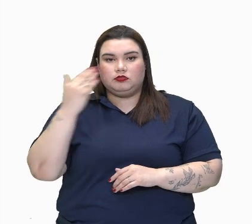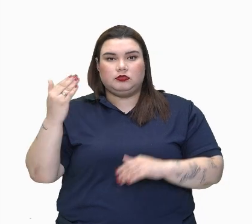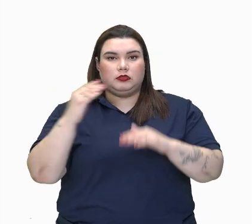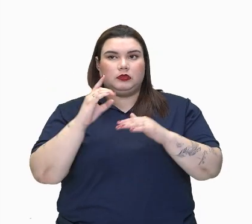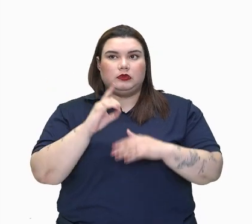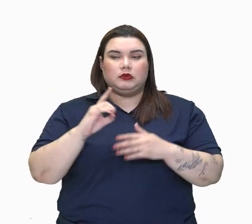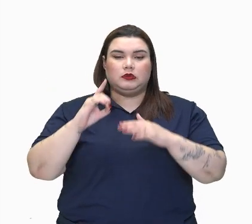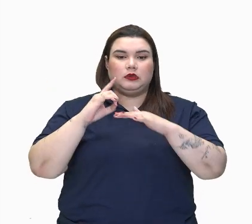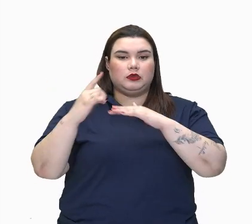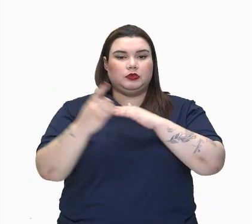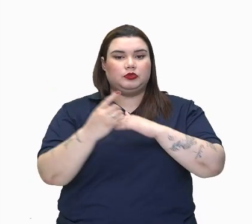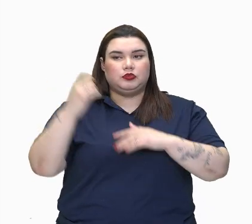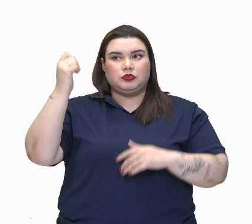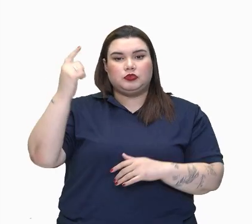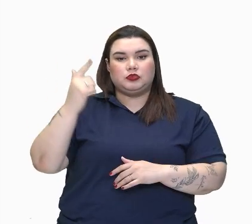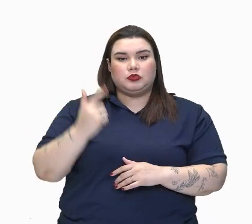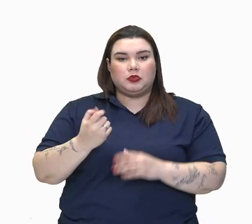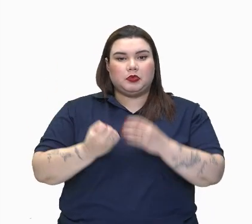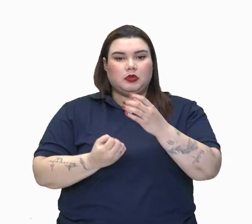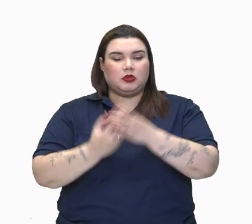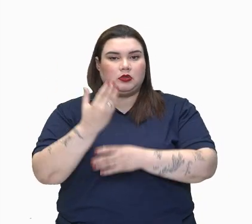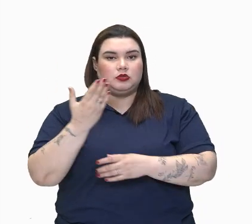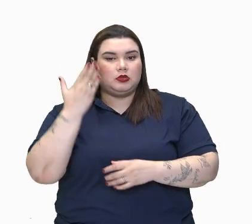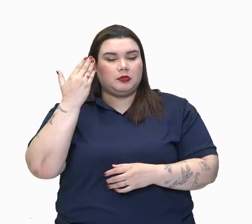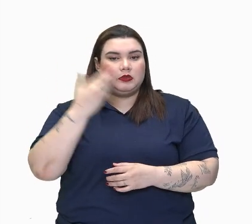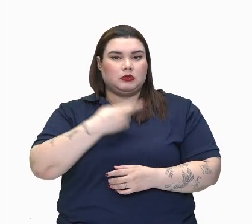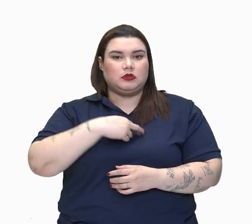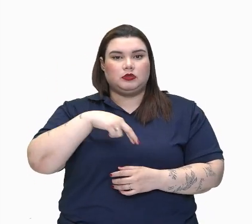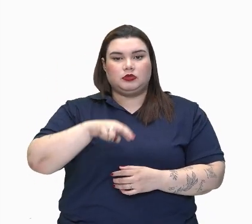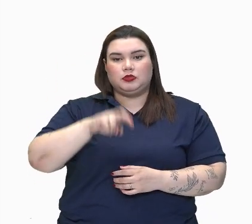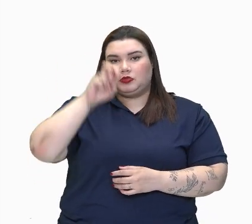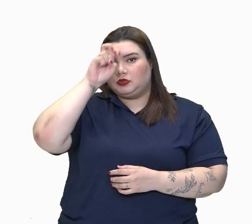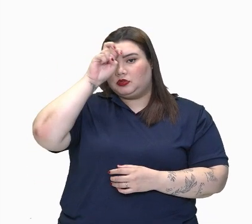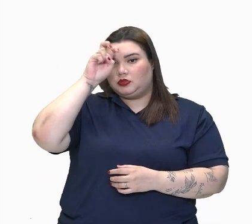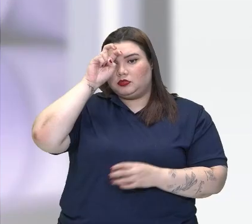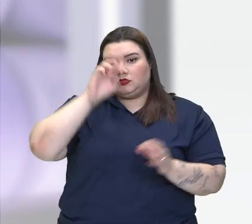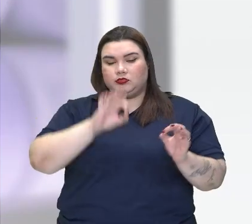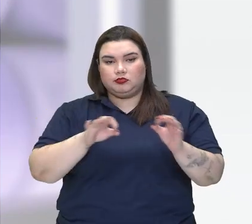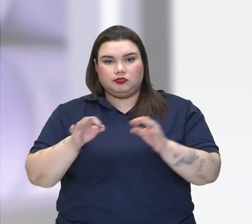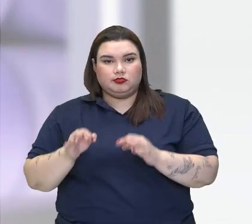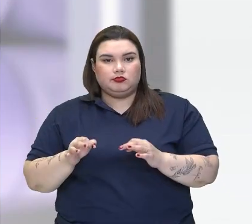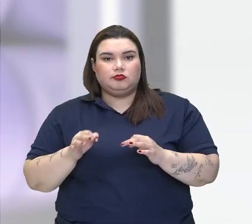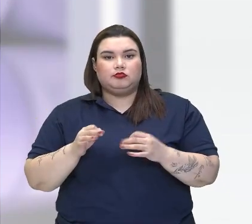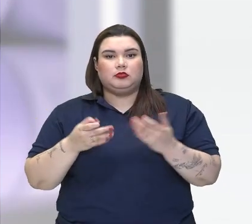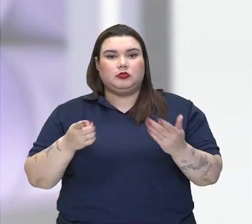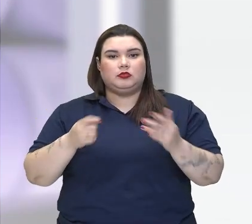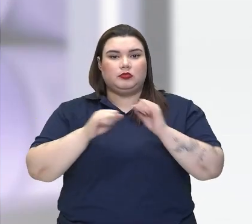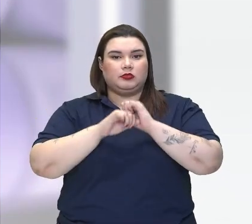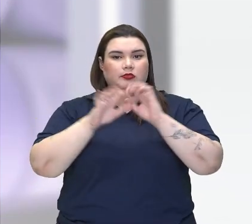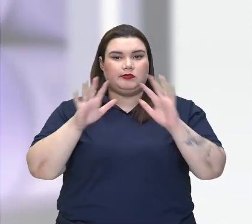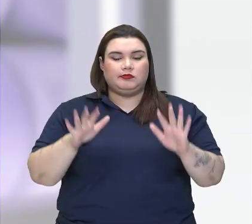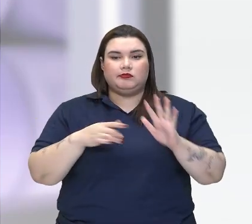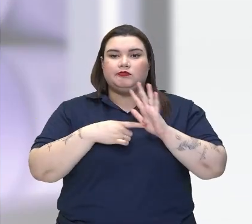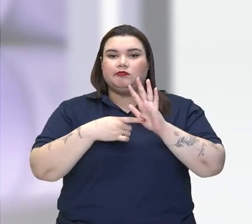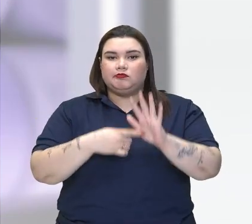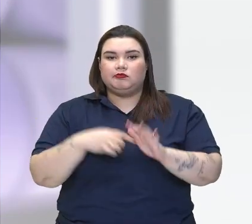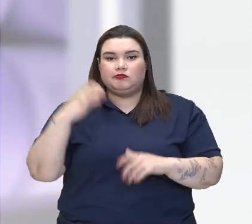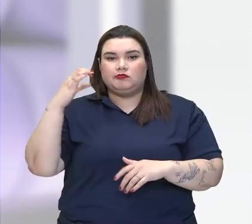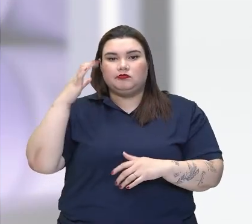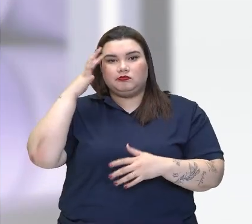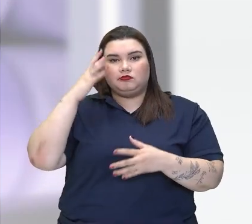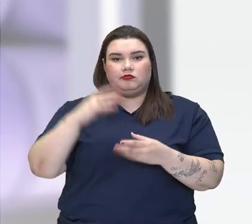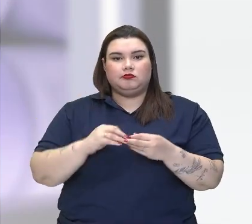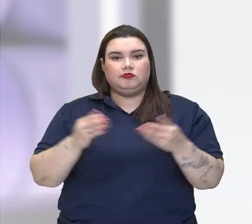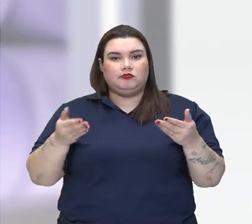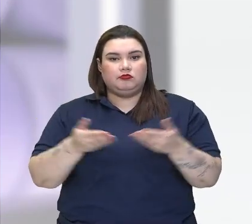deus criador da antiga religião egípcia. Isso sempre teve muito claro, a ciência confirma hoje, sem o